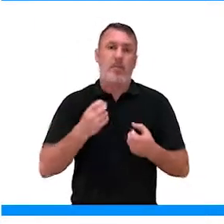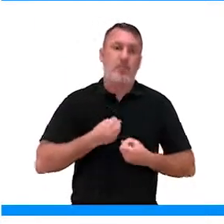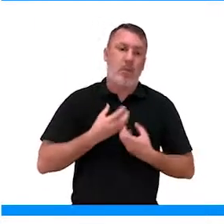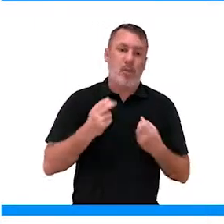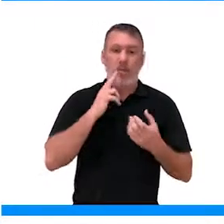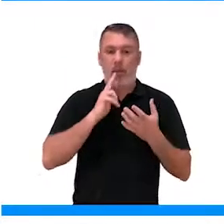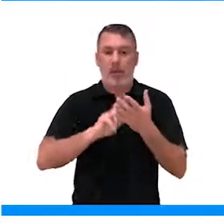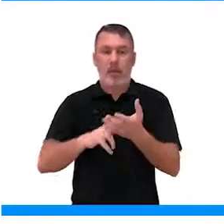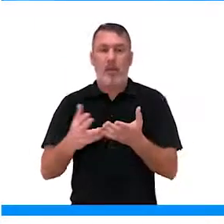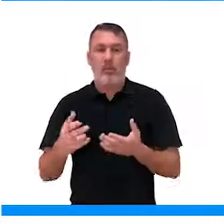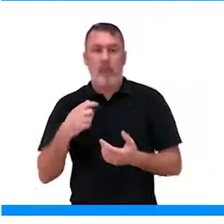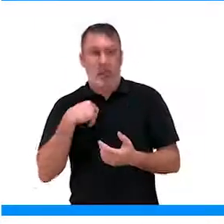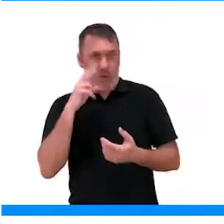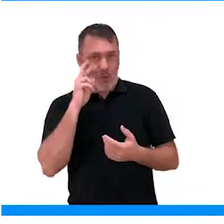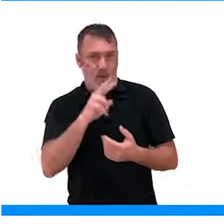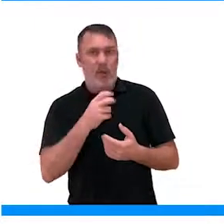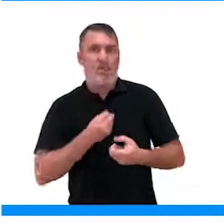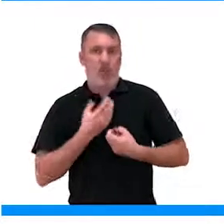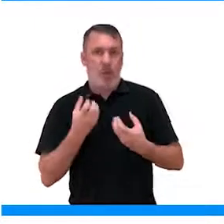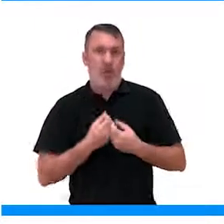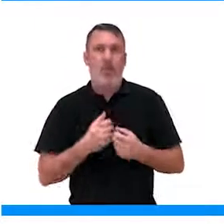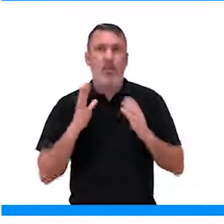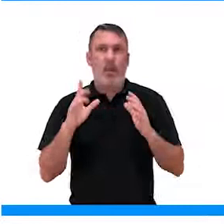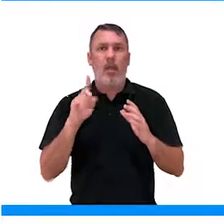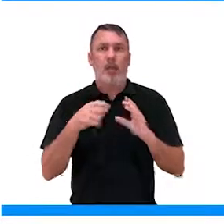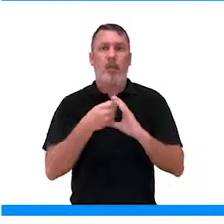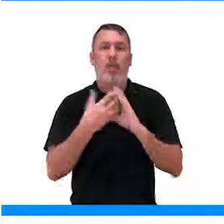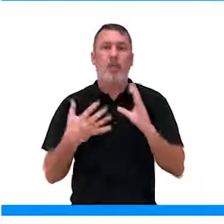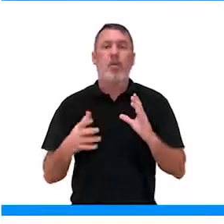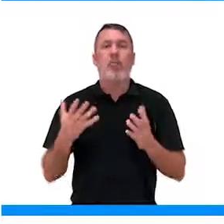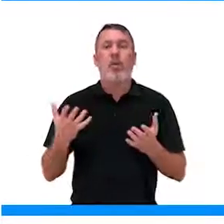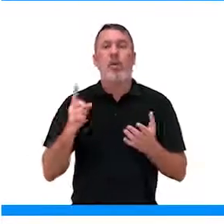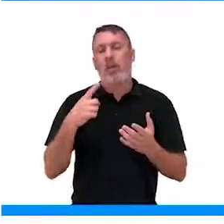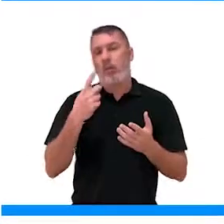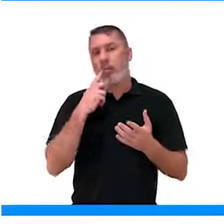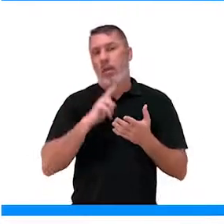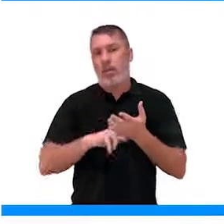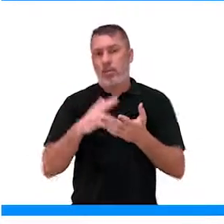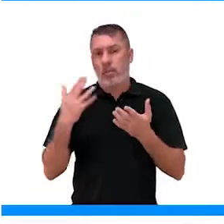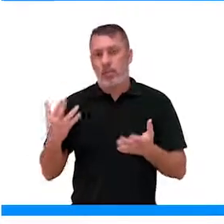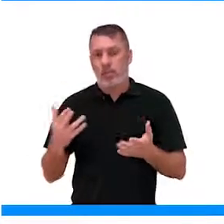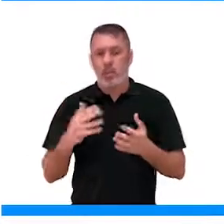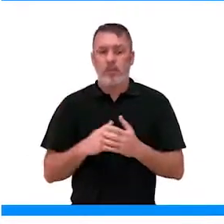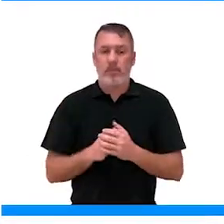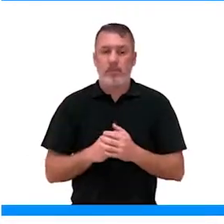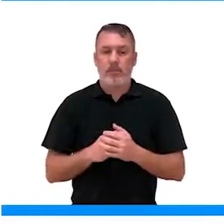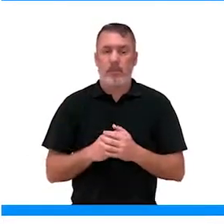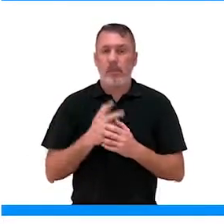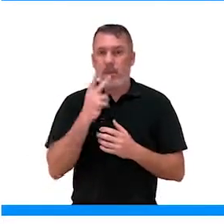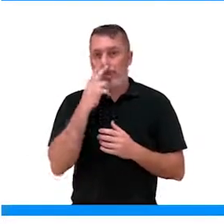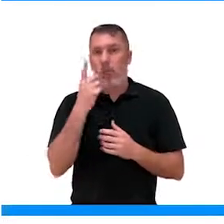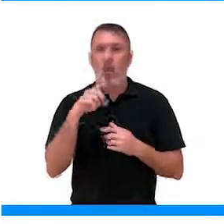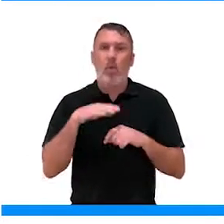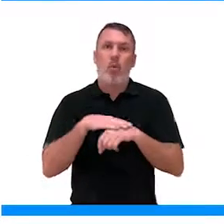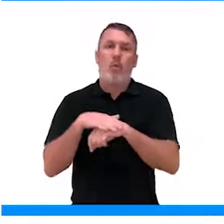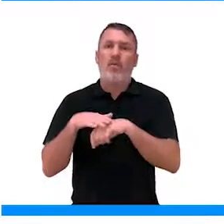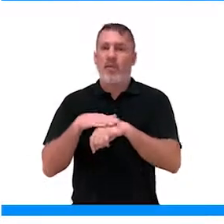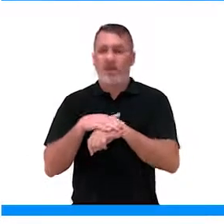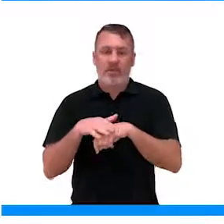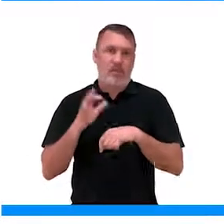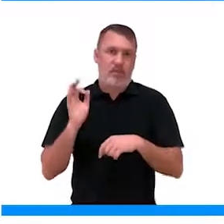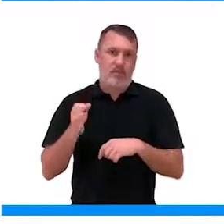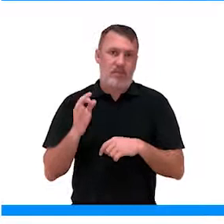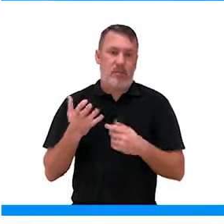carta. Se eu olhar, eu vou dizer um poema, mas tem características de uma carta. Parece